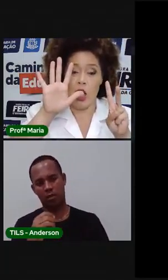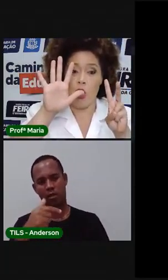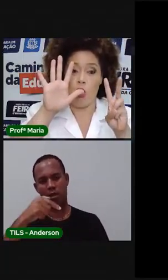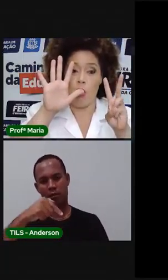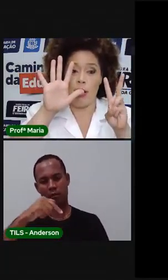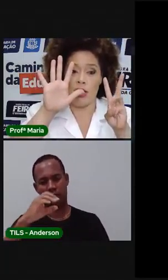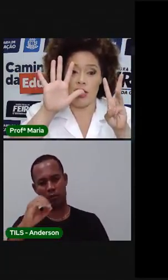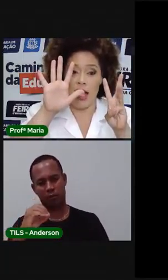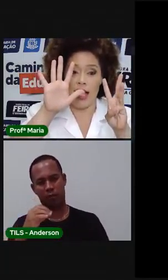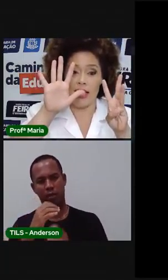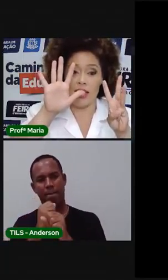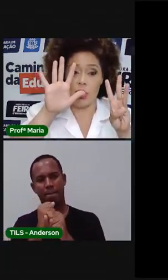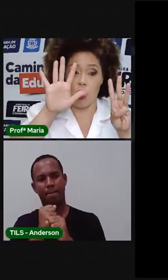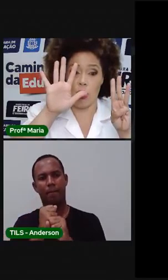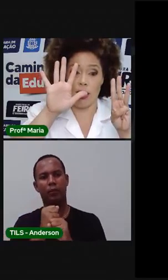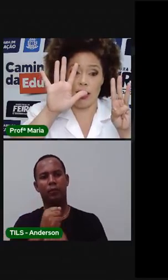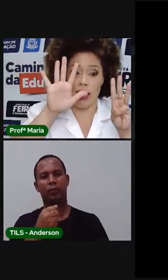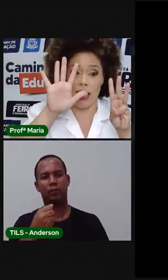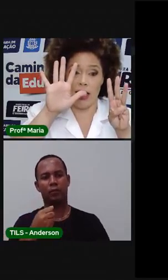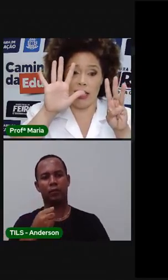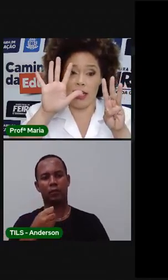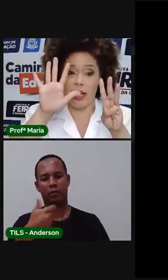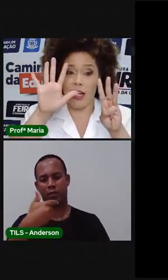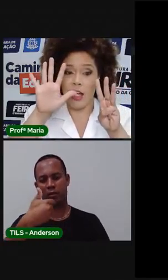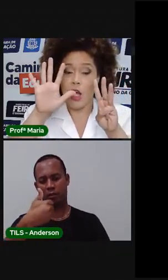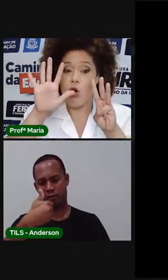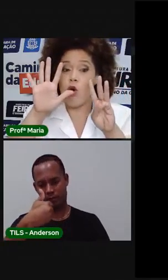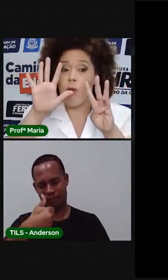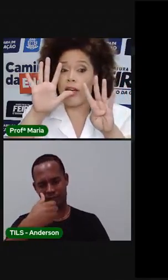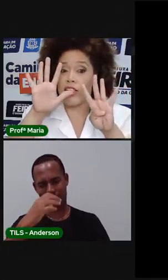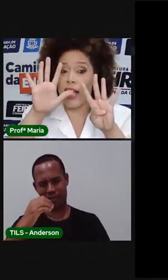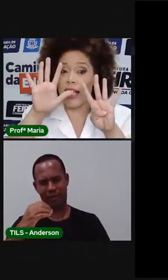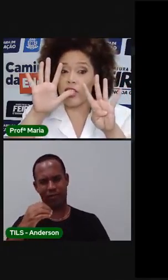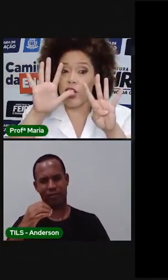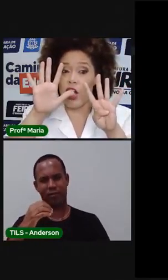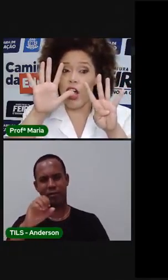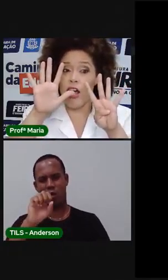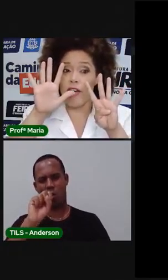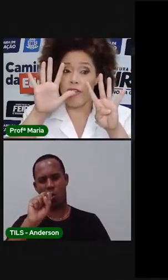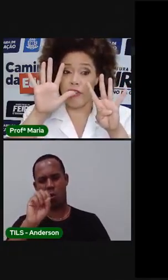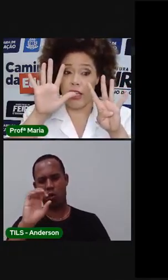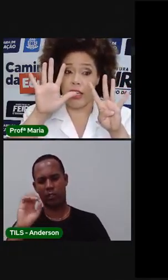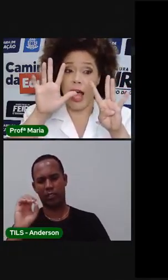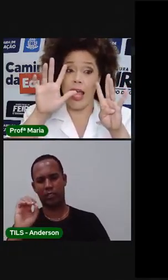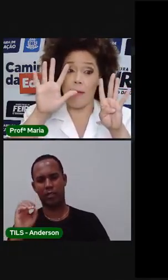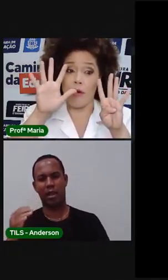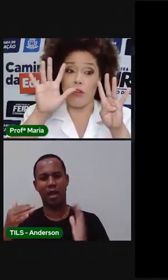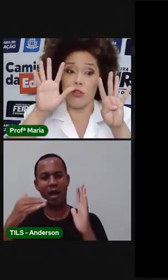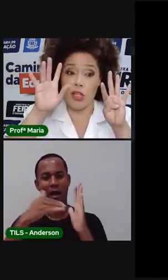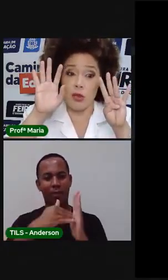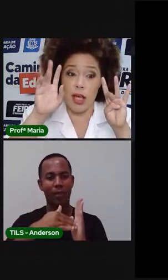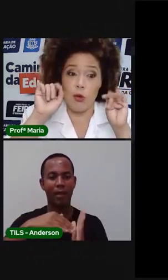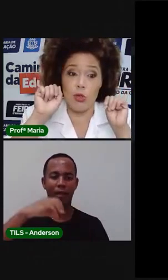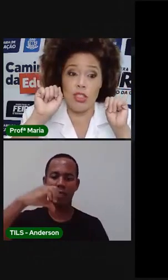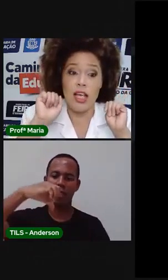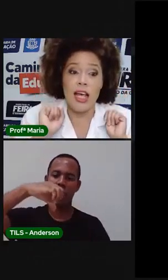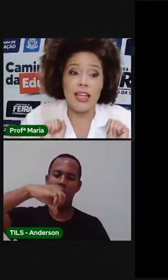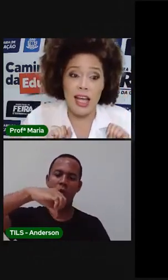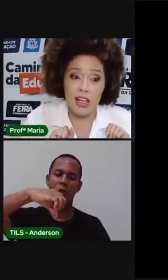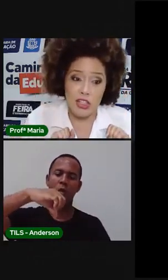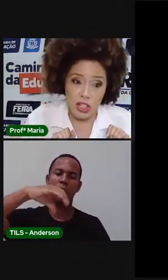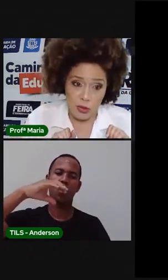70. Com mais 10, 80. Com mais 10, 90. Aí a PRO fez usando o quê?